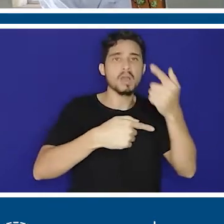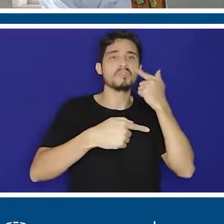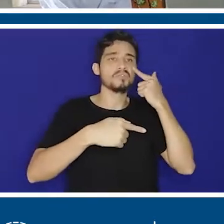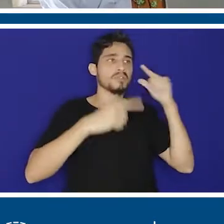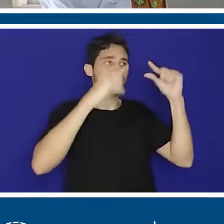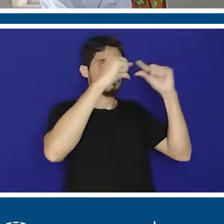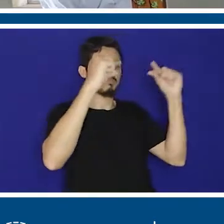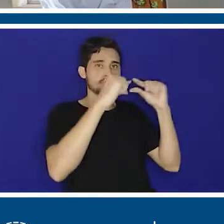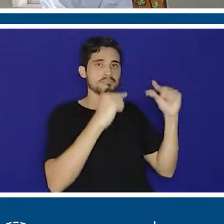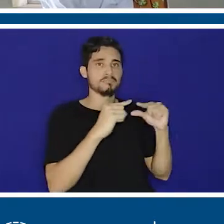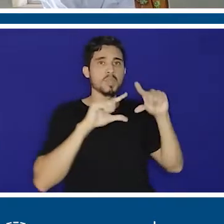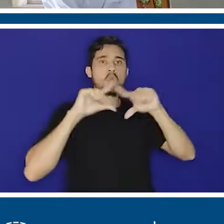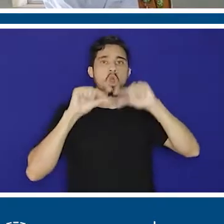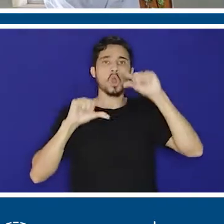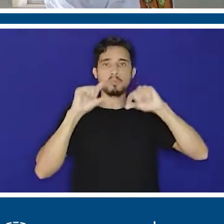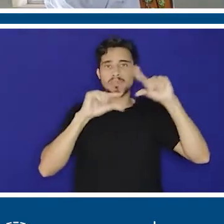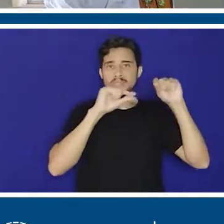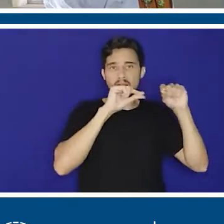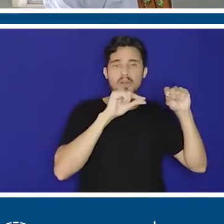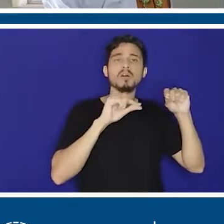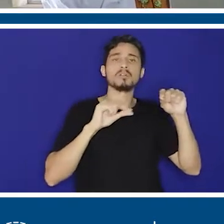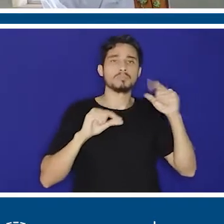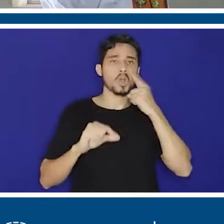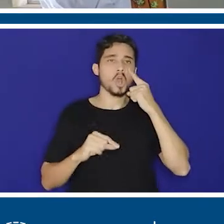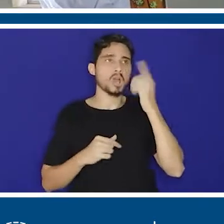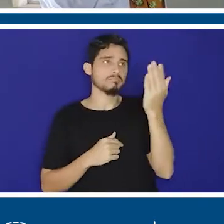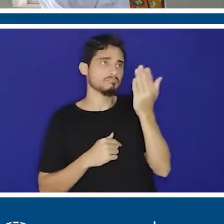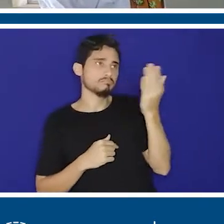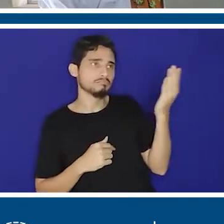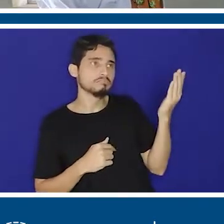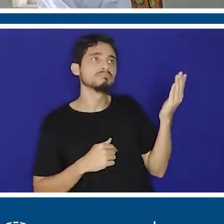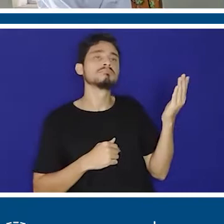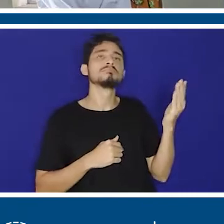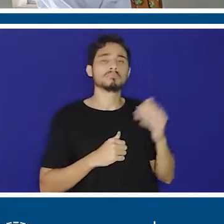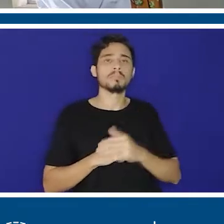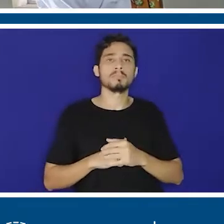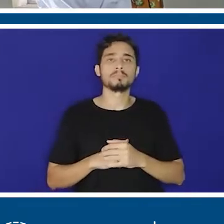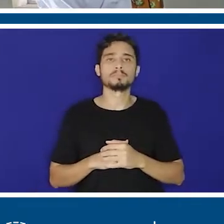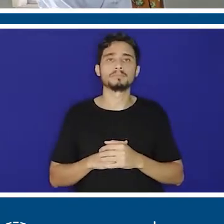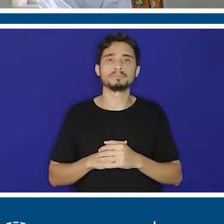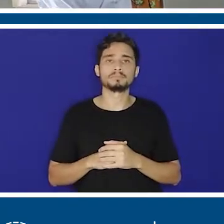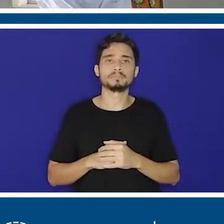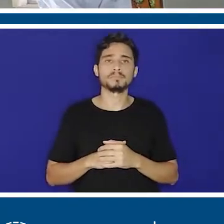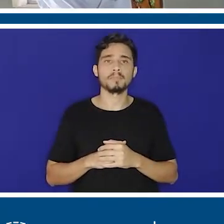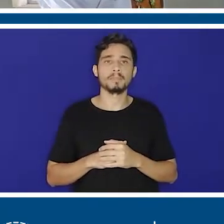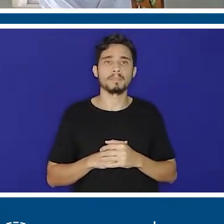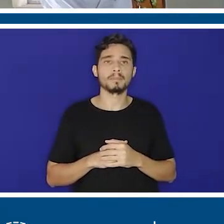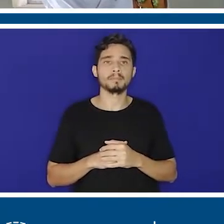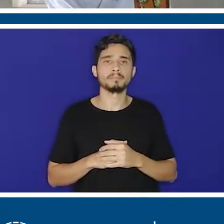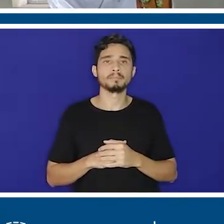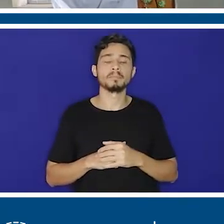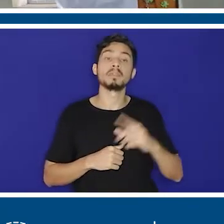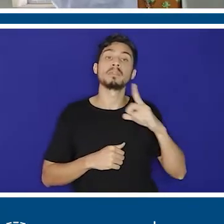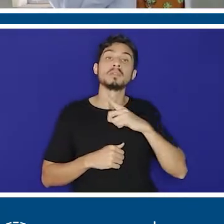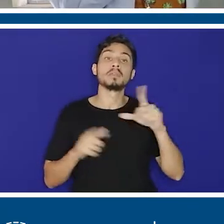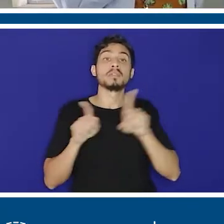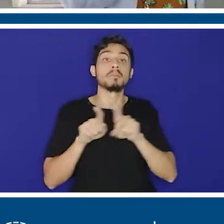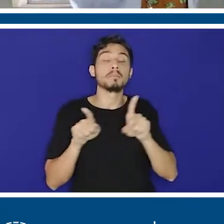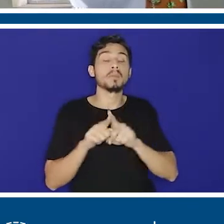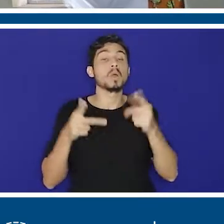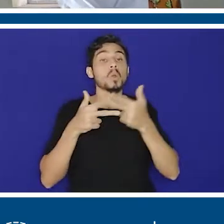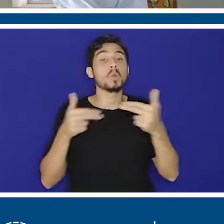aripiprazol, levopromazina, enfim, a periciazina, que é o neuleptil. E eu tenho uma